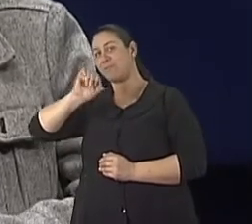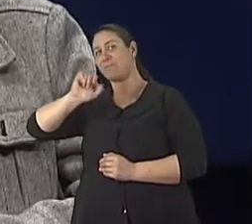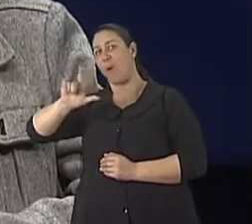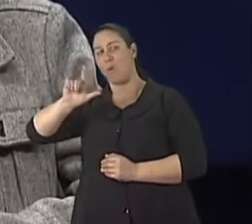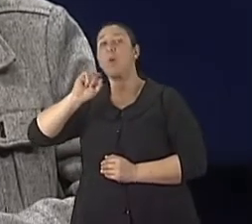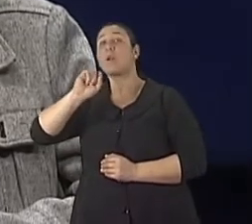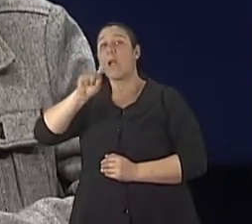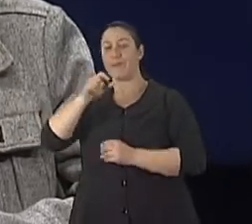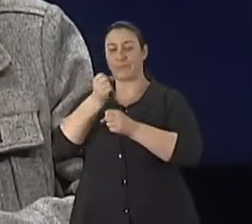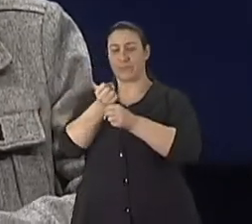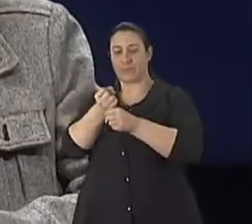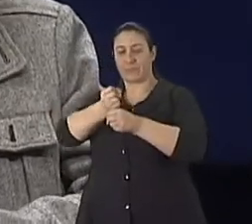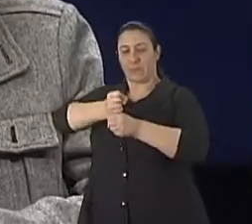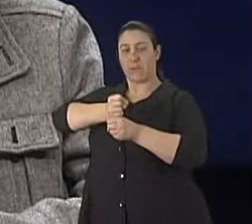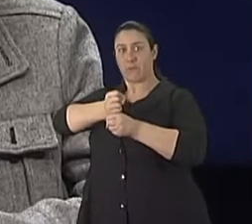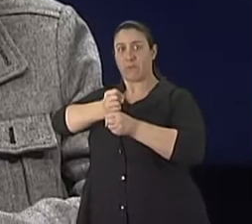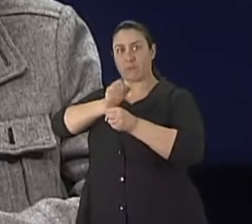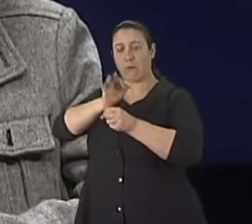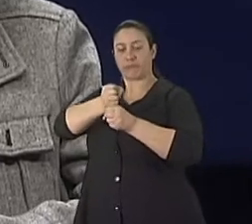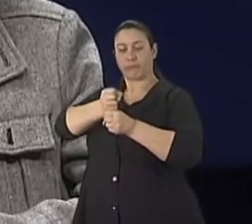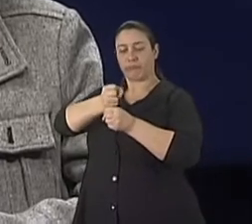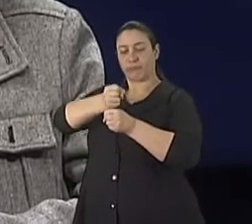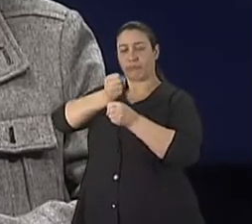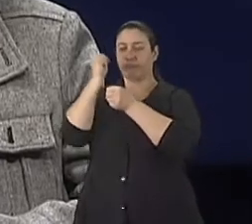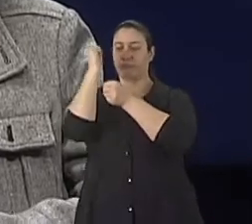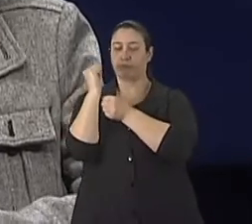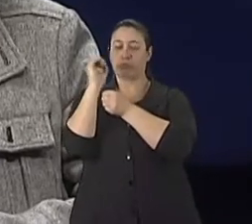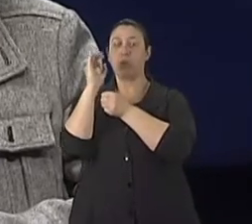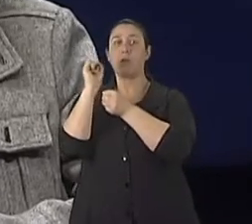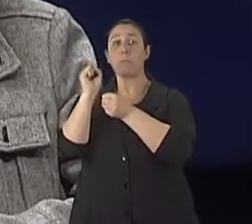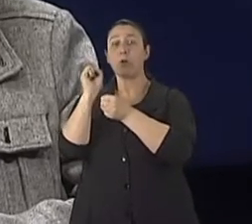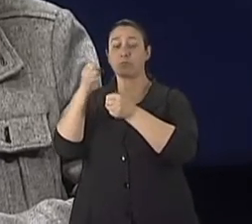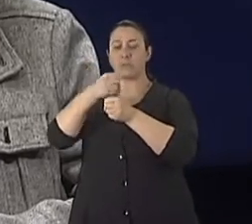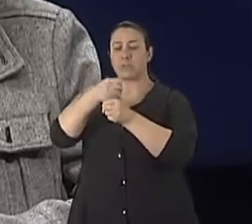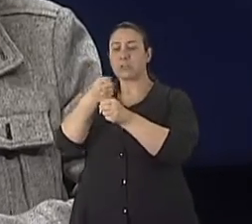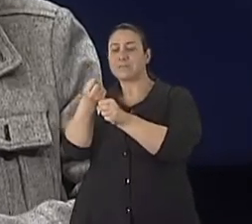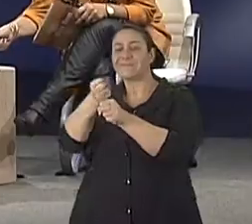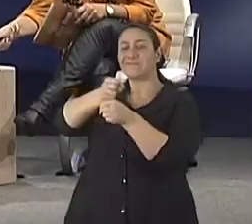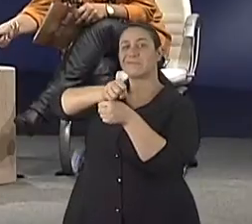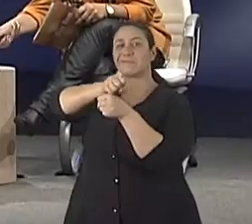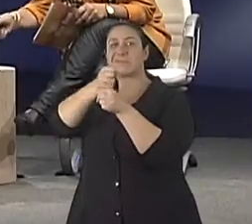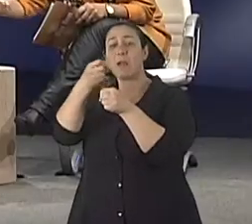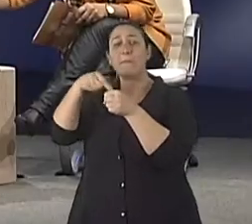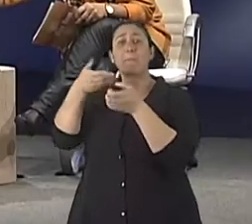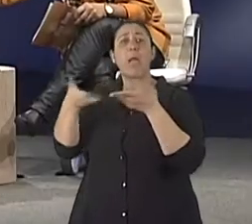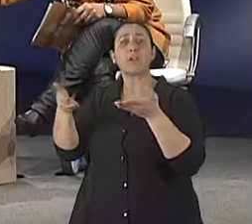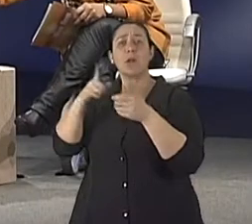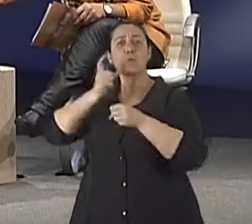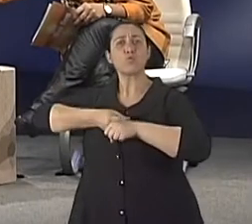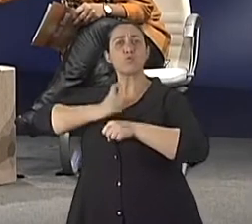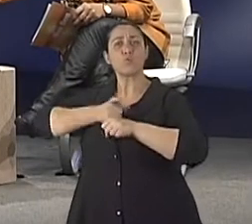essas curvas da coluna elas acabam sendo alteradas existe uma perda do balanço e digital da coluna claro podemos mostrar aqui lá